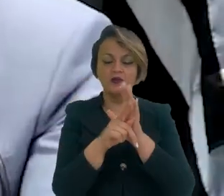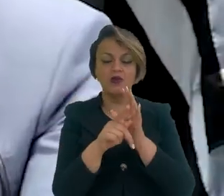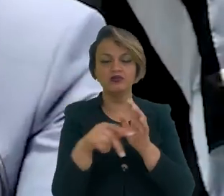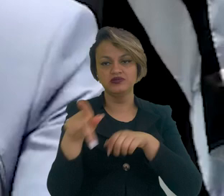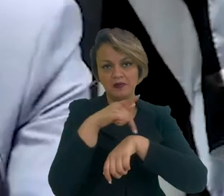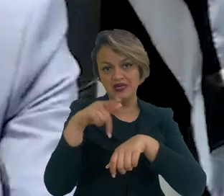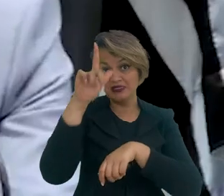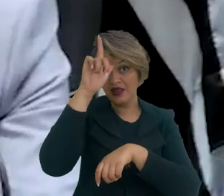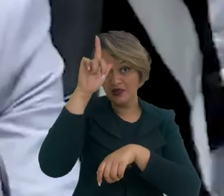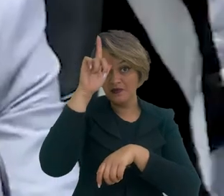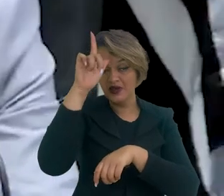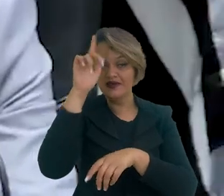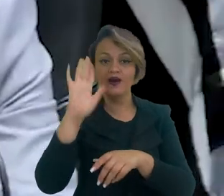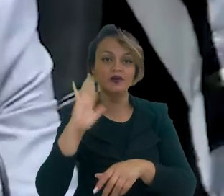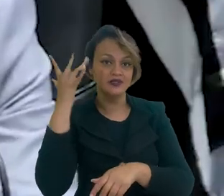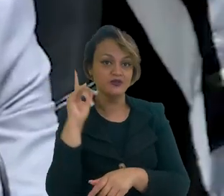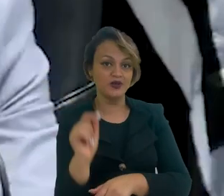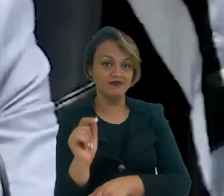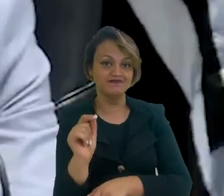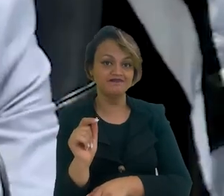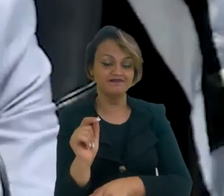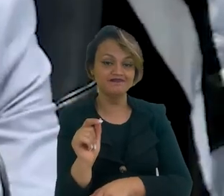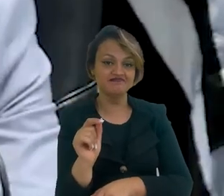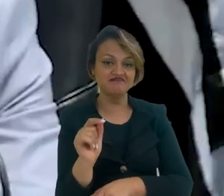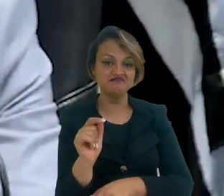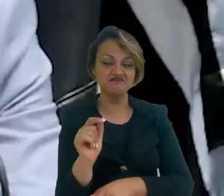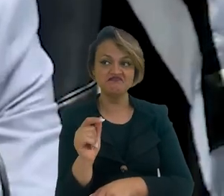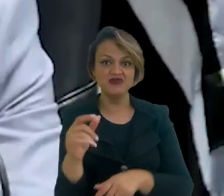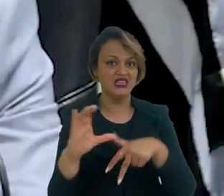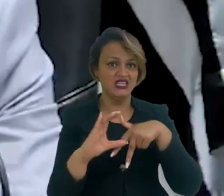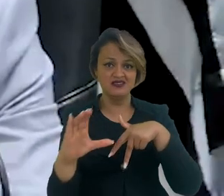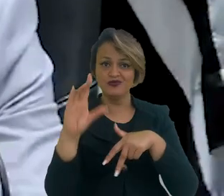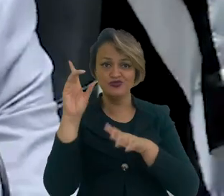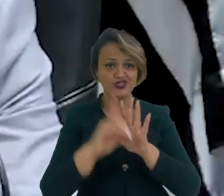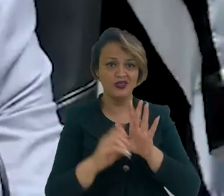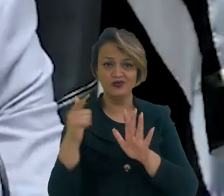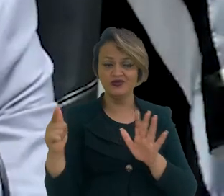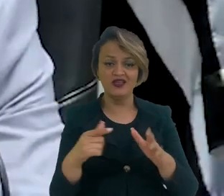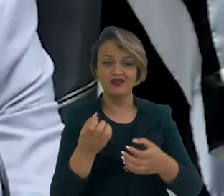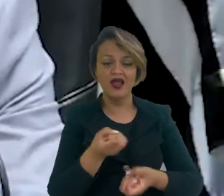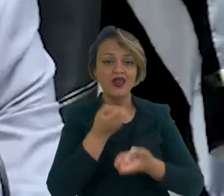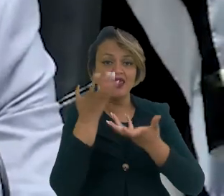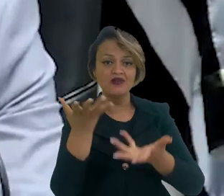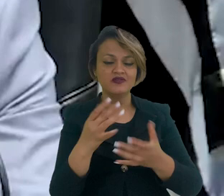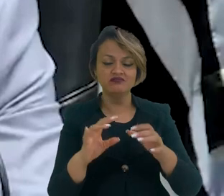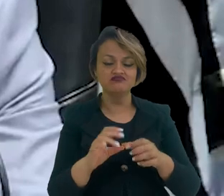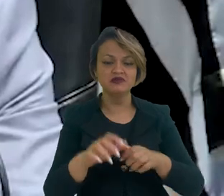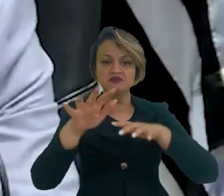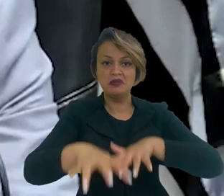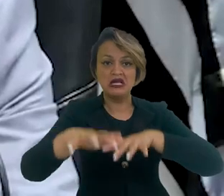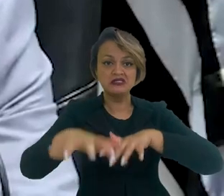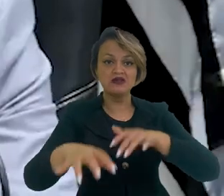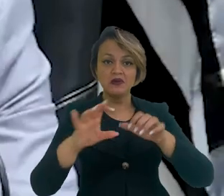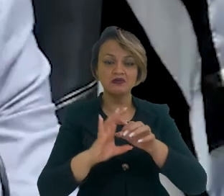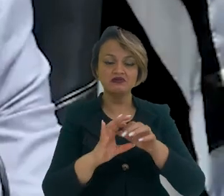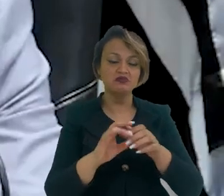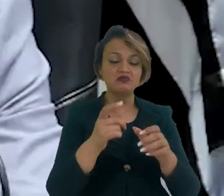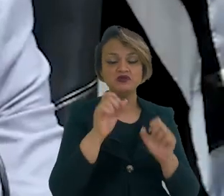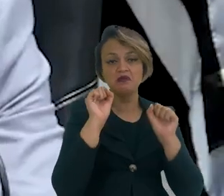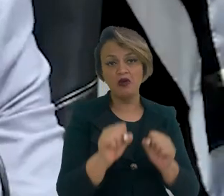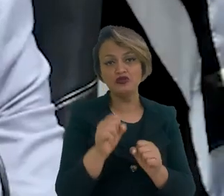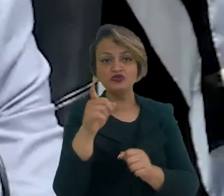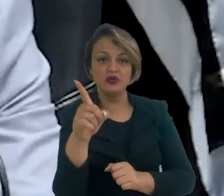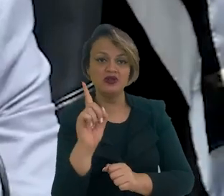afastam no tribunal do supremo da Alemanha pelo tribunal da Alemanha que aconteceu não não há indenização é uma liberdade